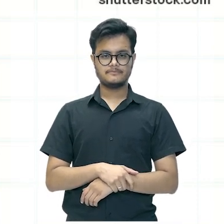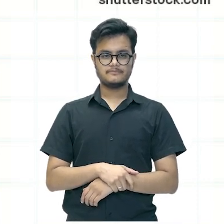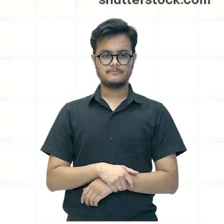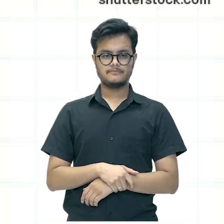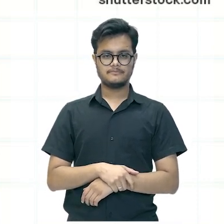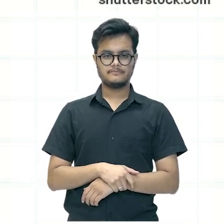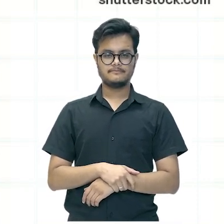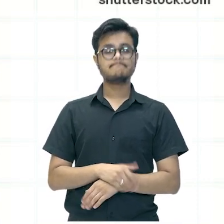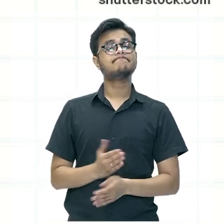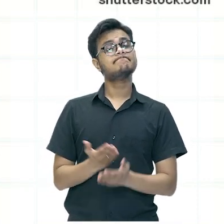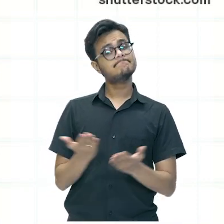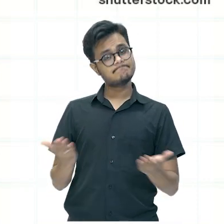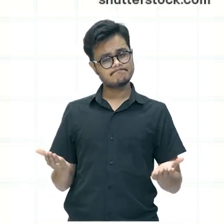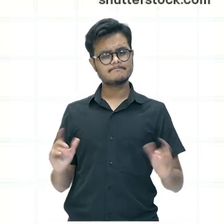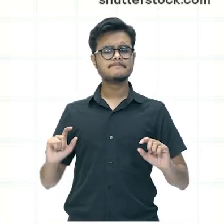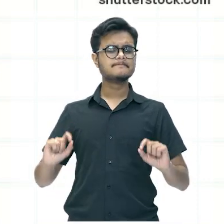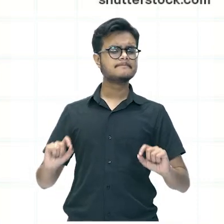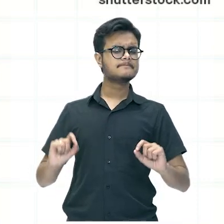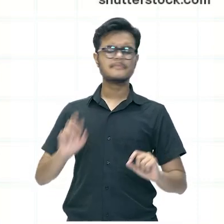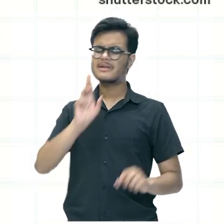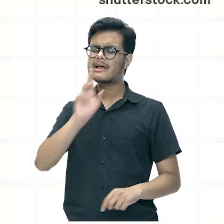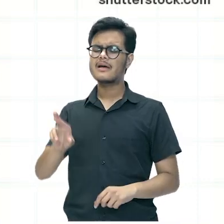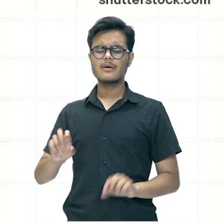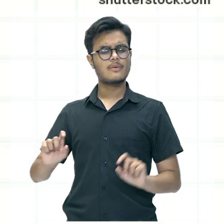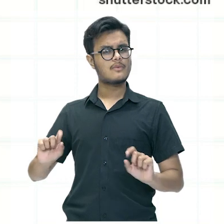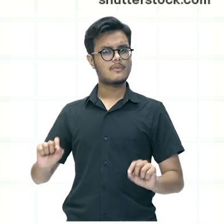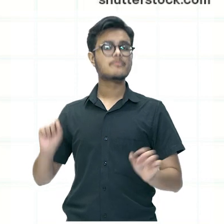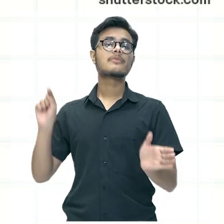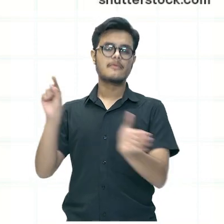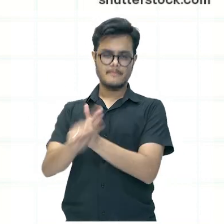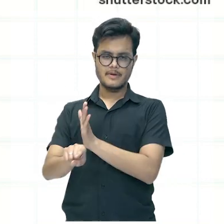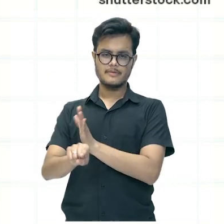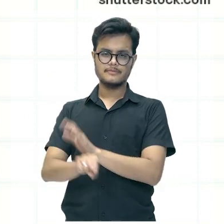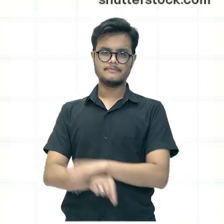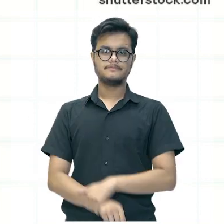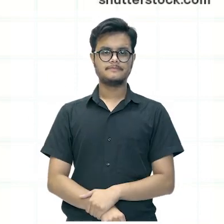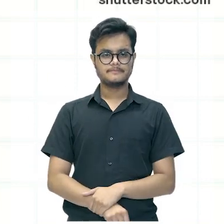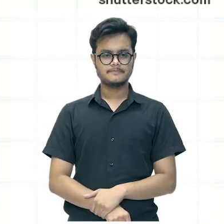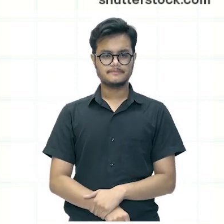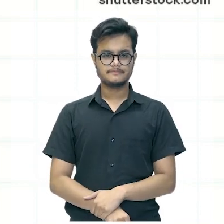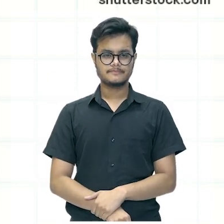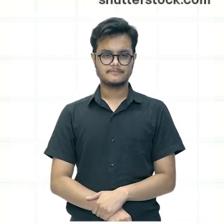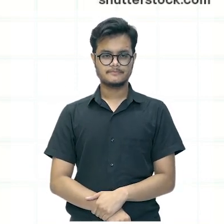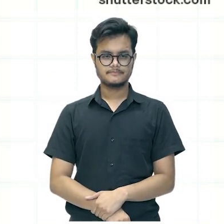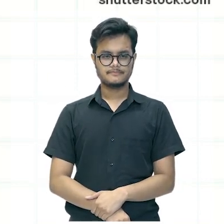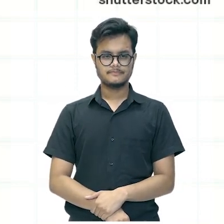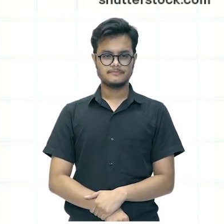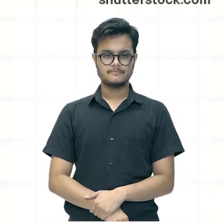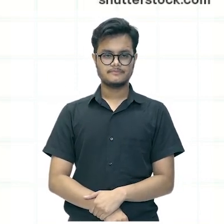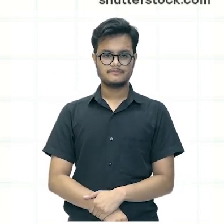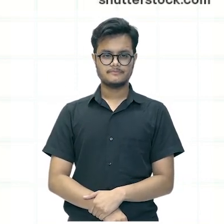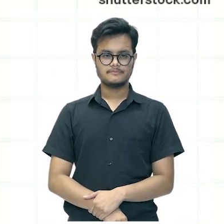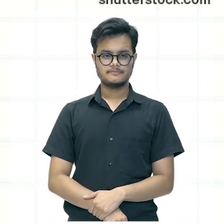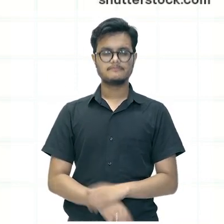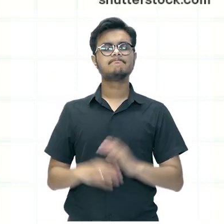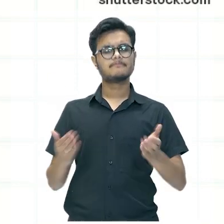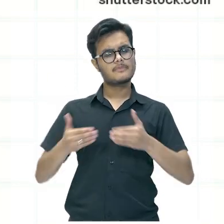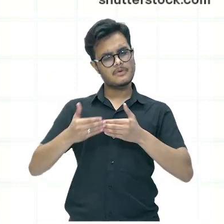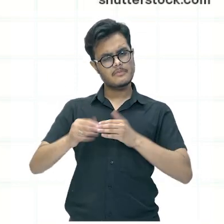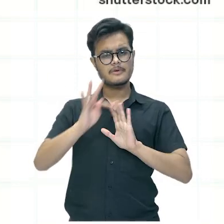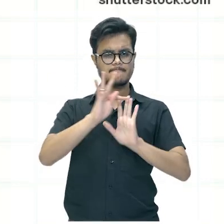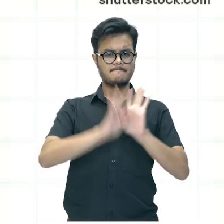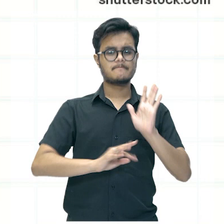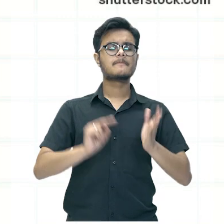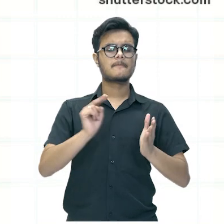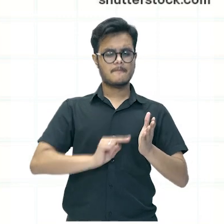quê? The questions, as perguntas, as questões. Então, eu vou começar a leitura aqui,